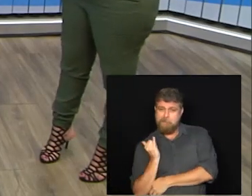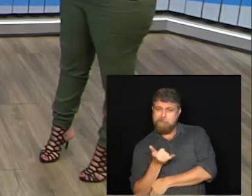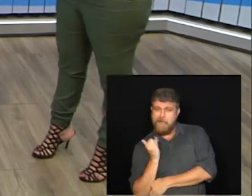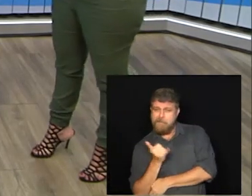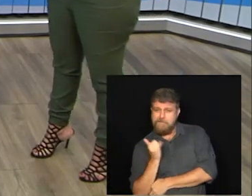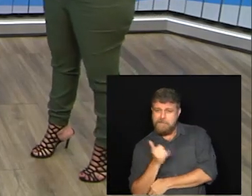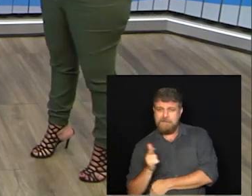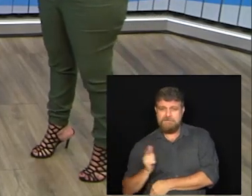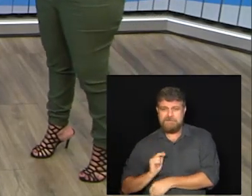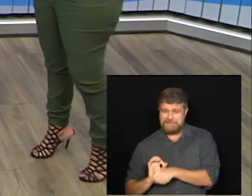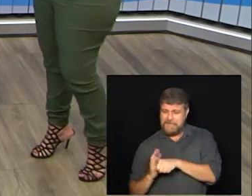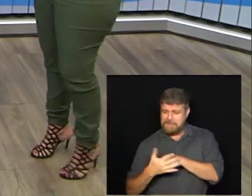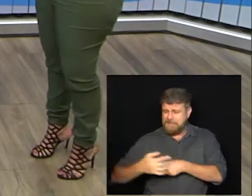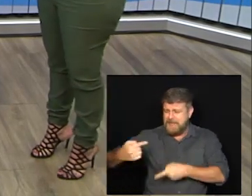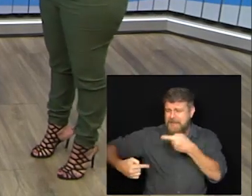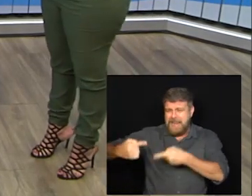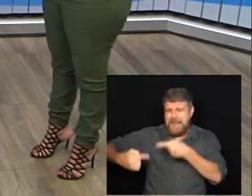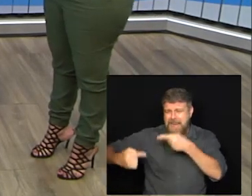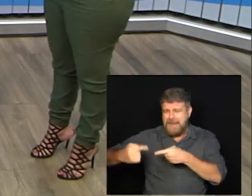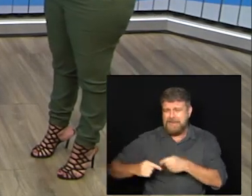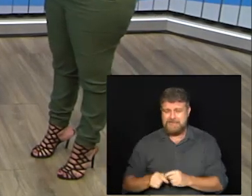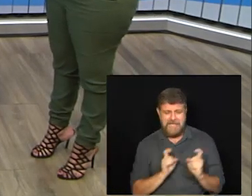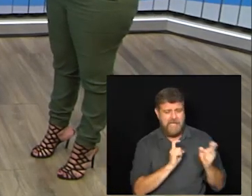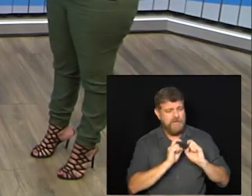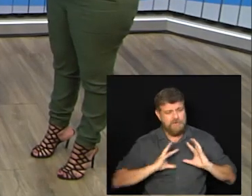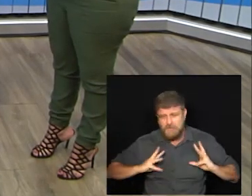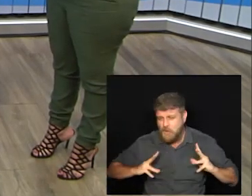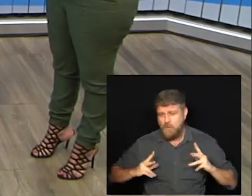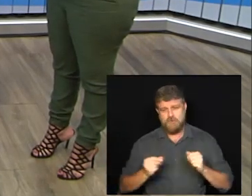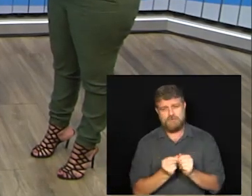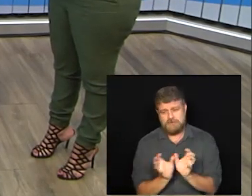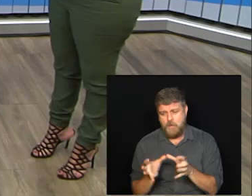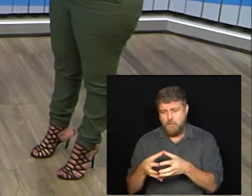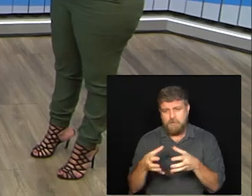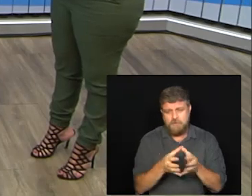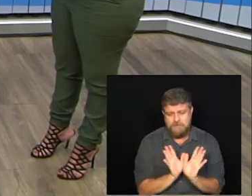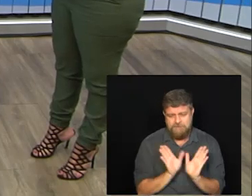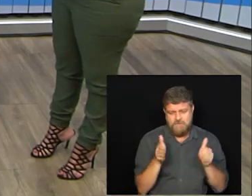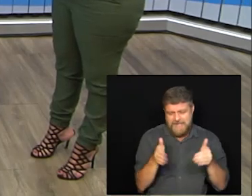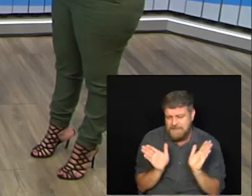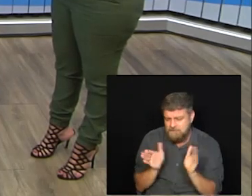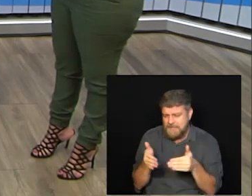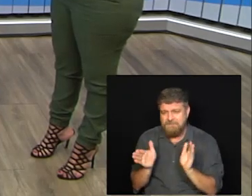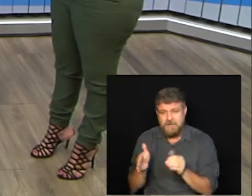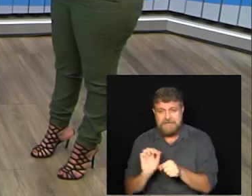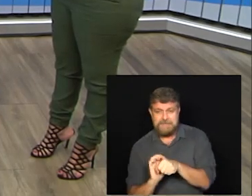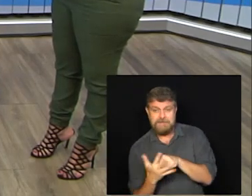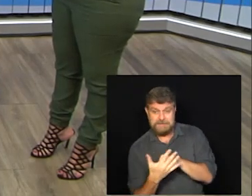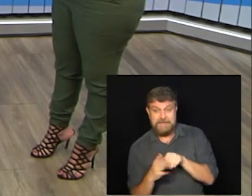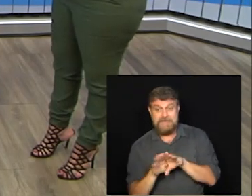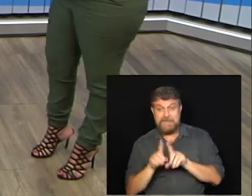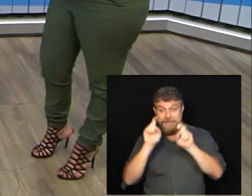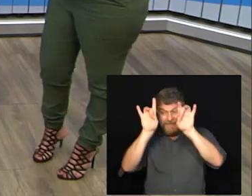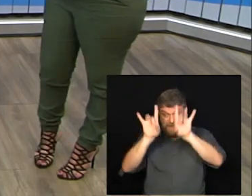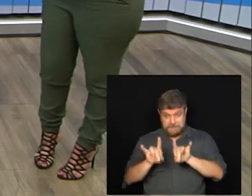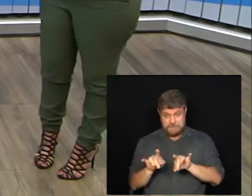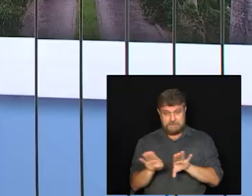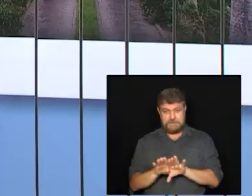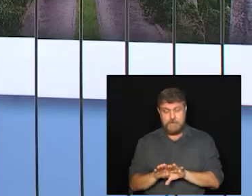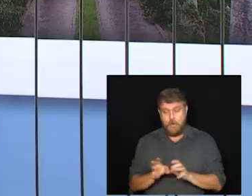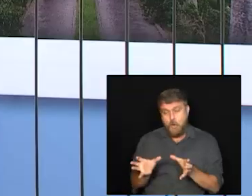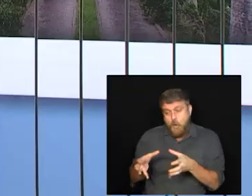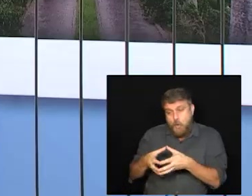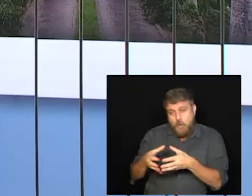sido amplamente discutido em todas as reuniões de todas as comissões, inclusive nas reuniões extraordinárias. E a Comissão de